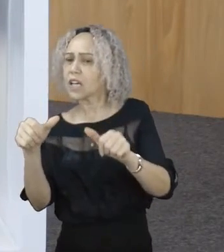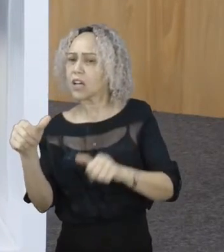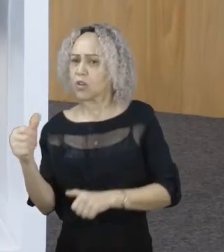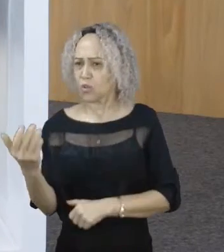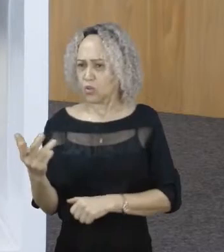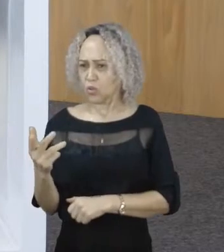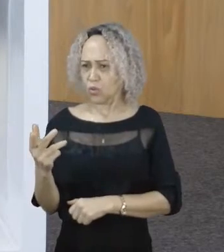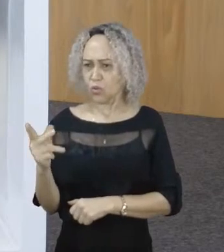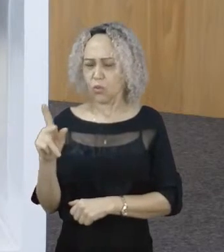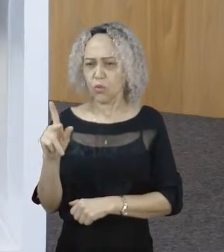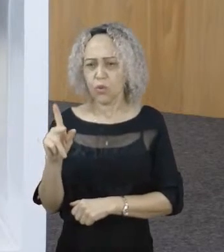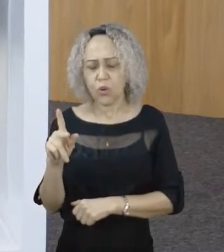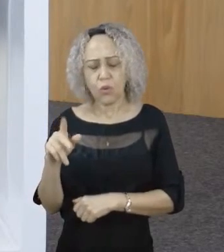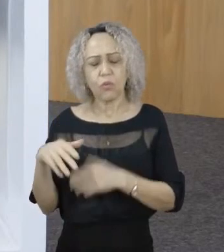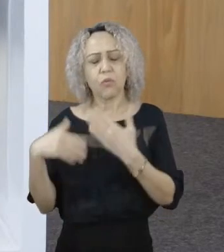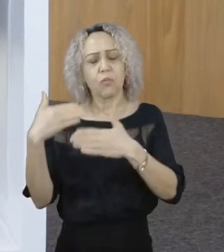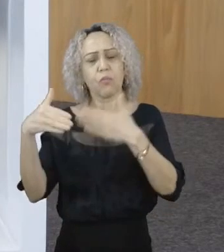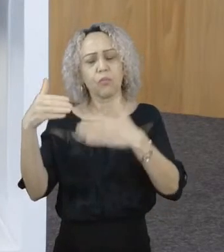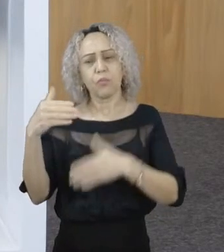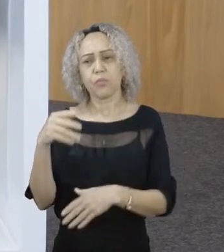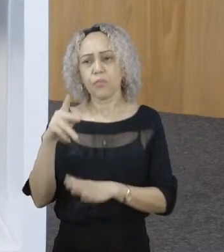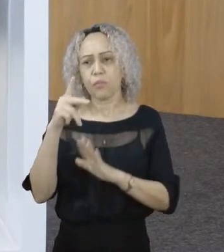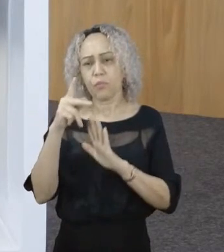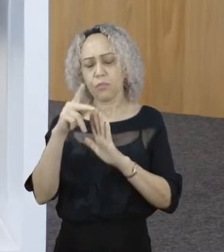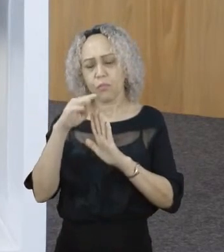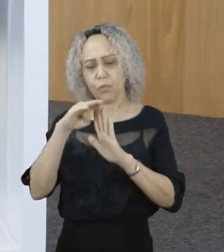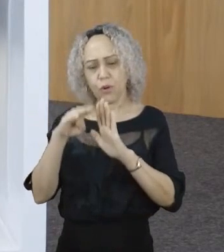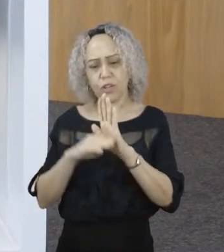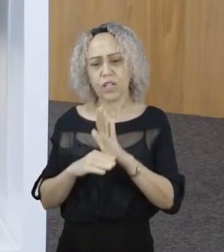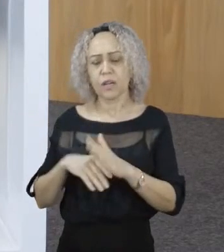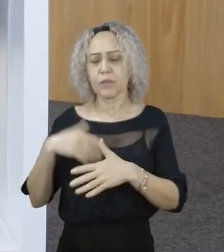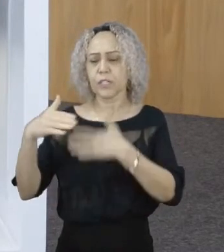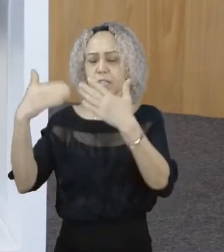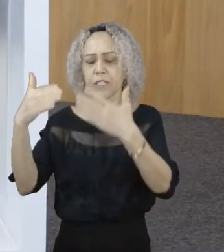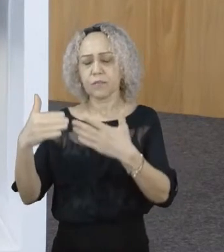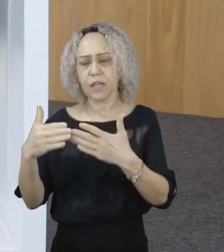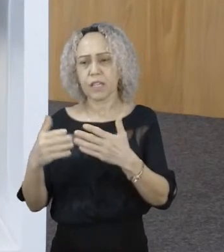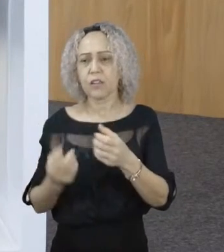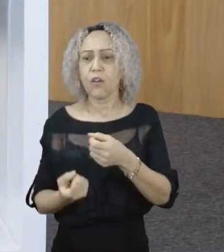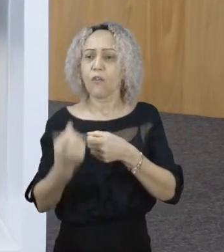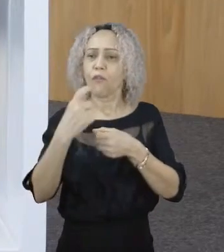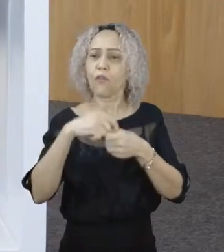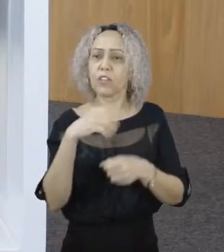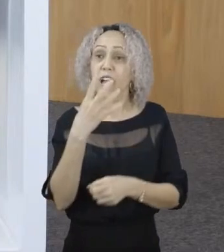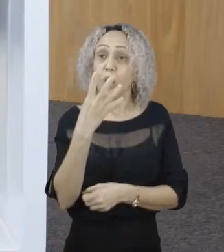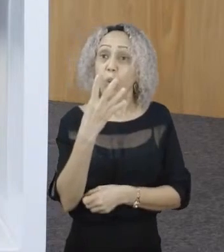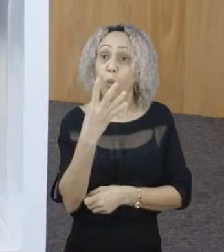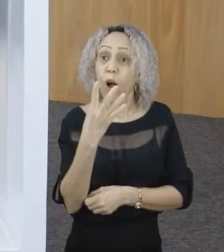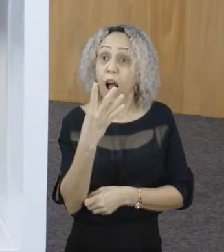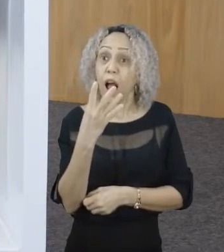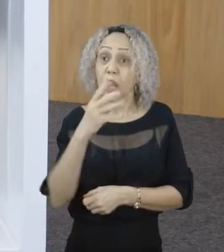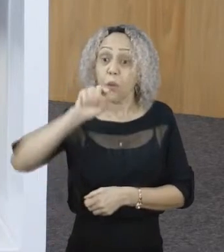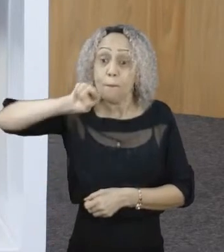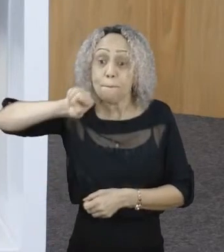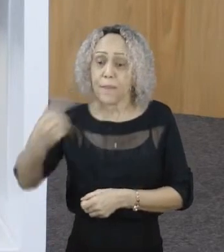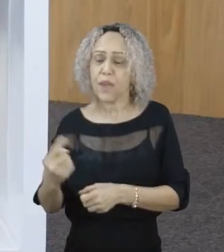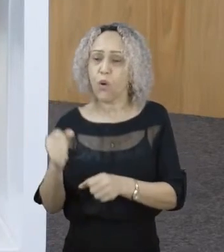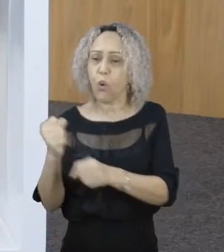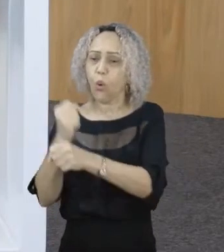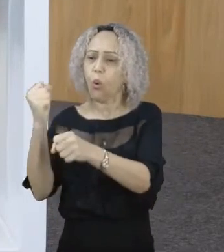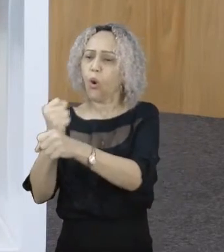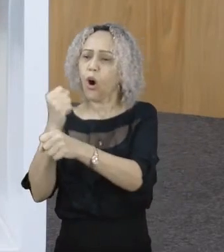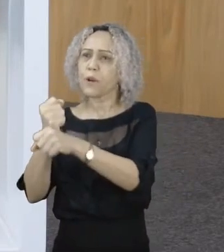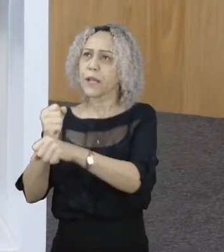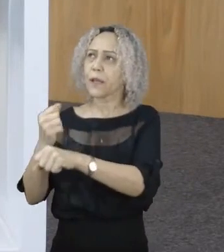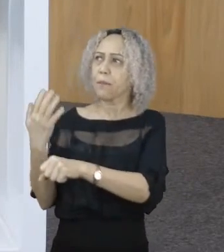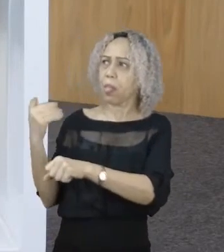governo do presidente Lula e que prevê a retomada de 4.000 obras de educação que estavam paradas, além da construção de creches e escolas